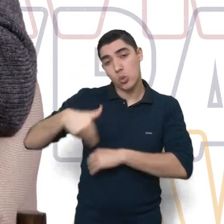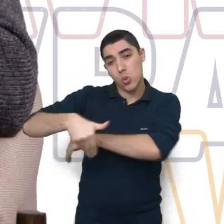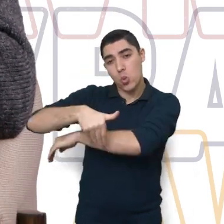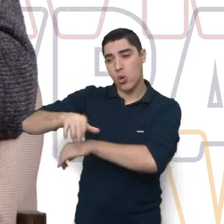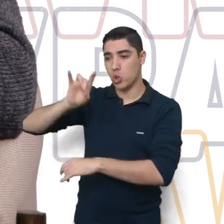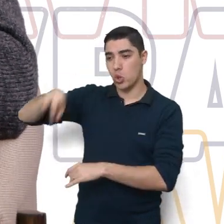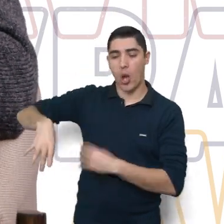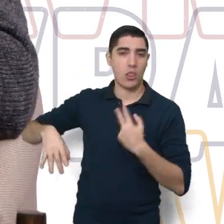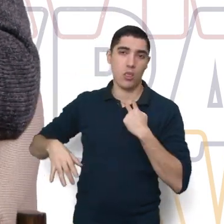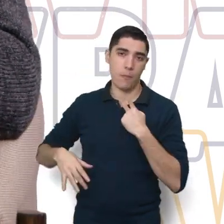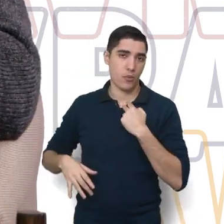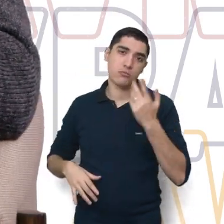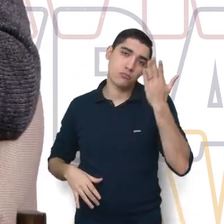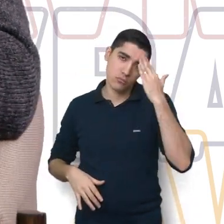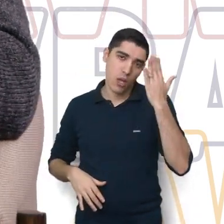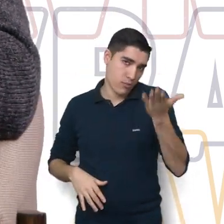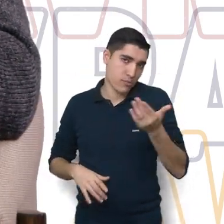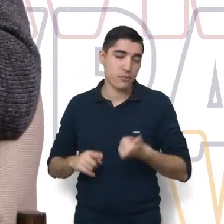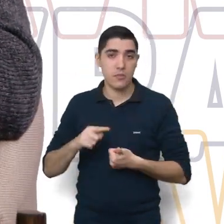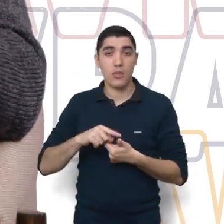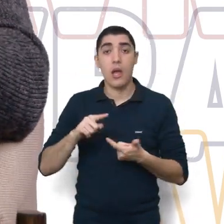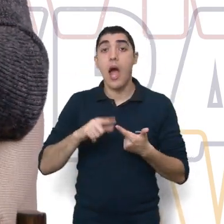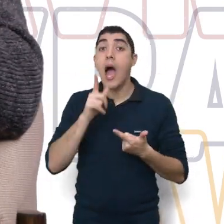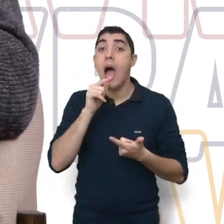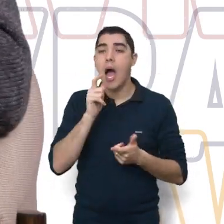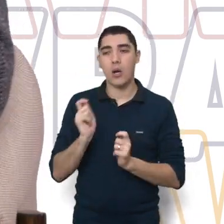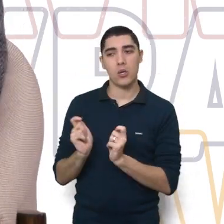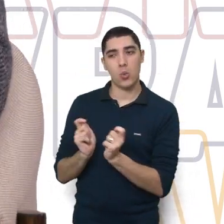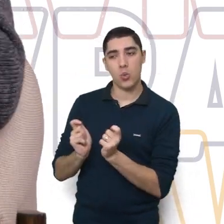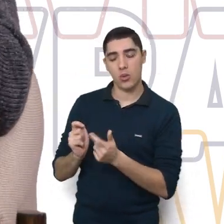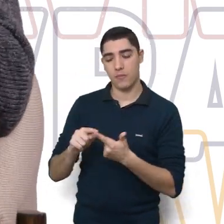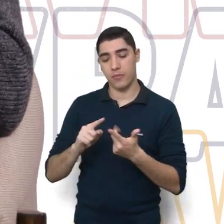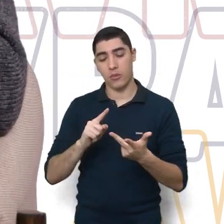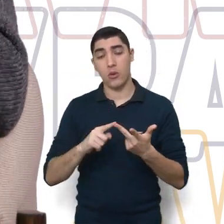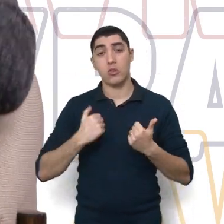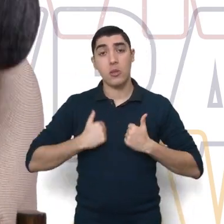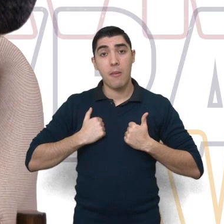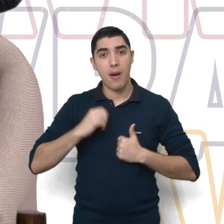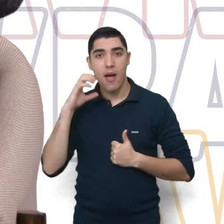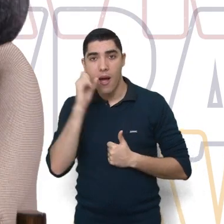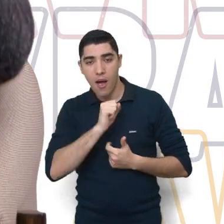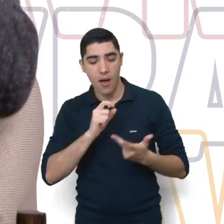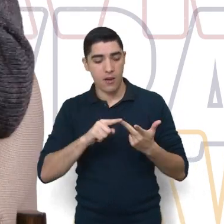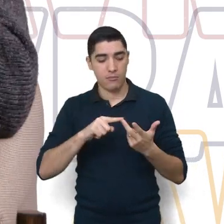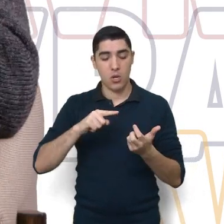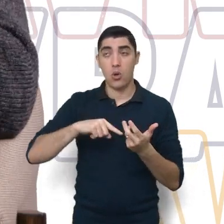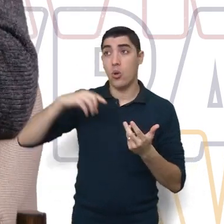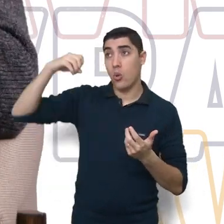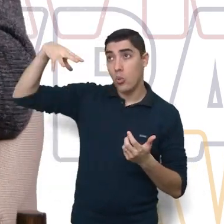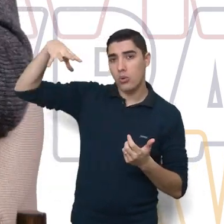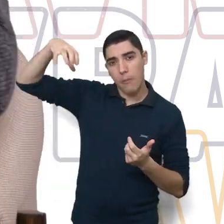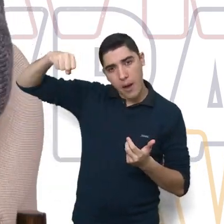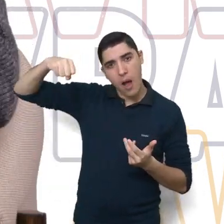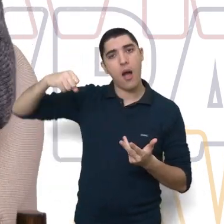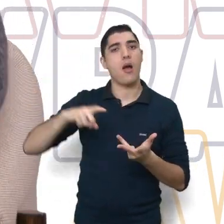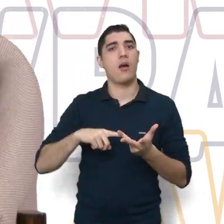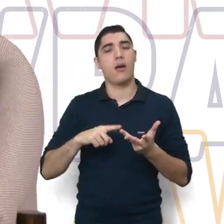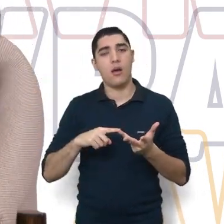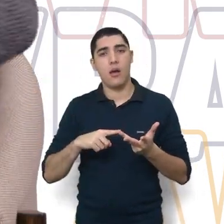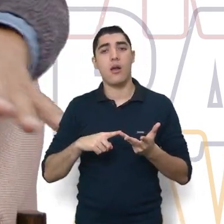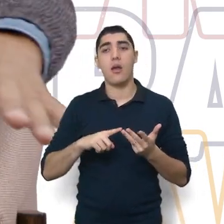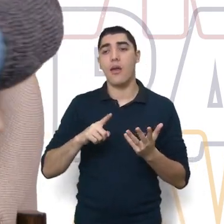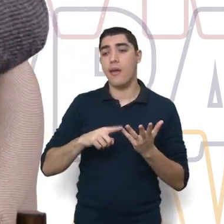por exemplo Ah vamos economizar água Vamos tomar um banho mais curto vamos apagar a luz Ah vamos fazer